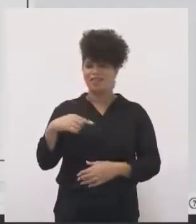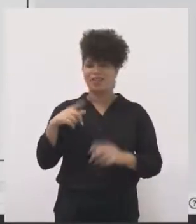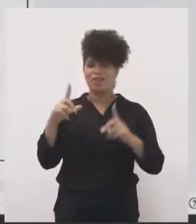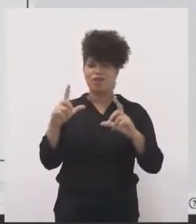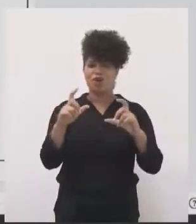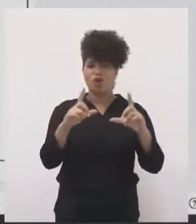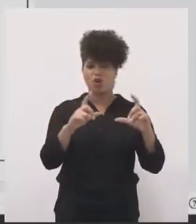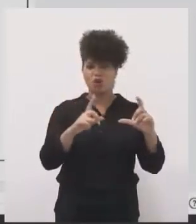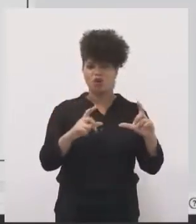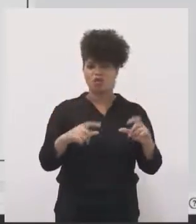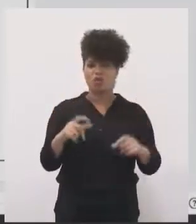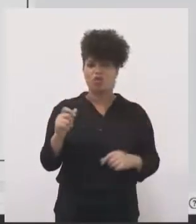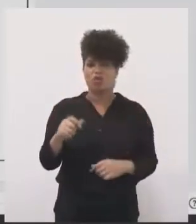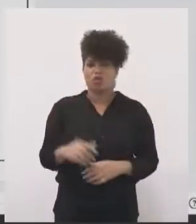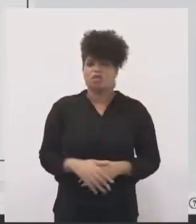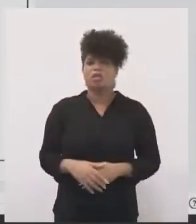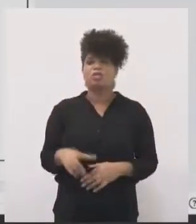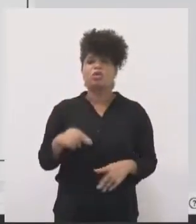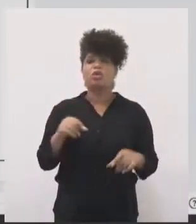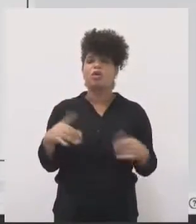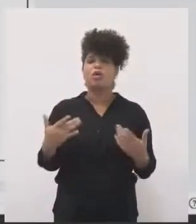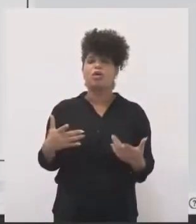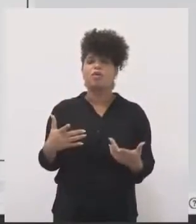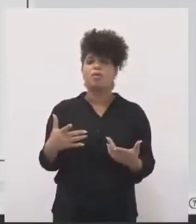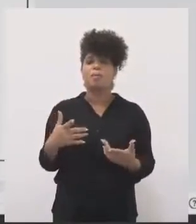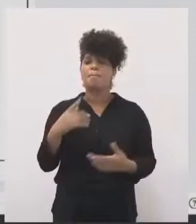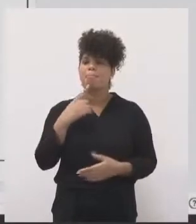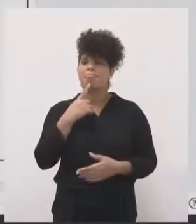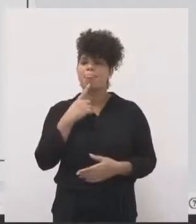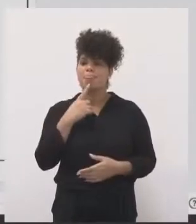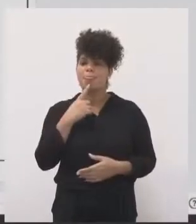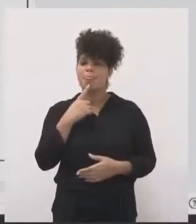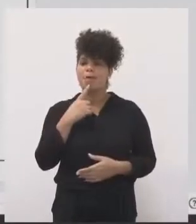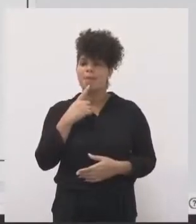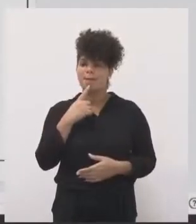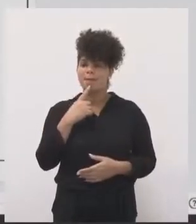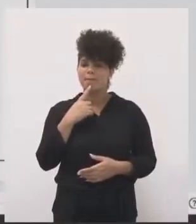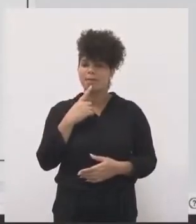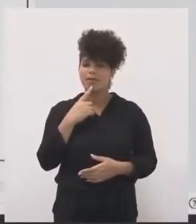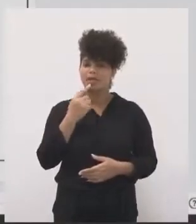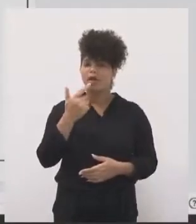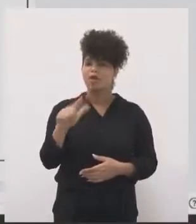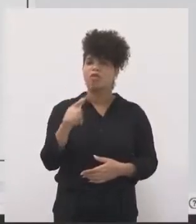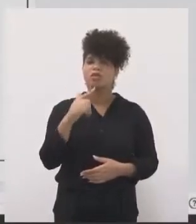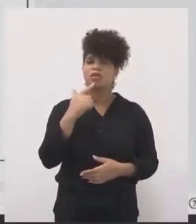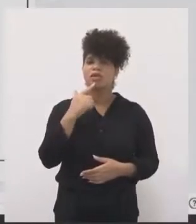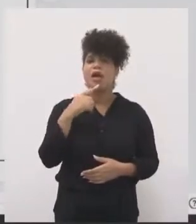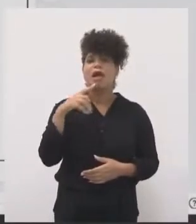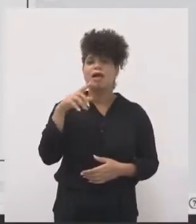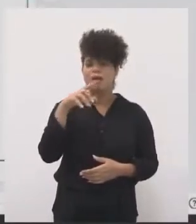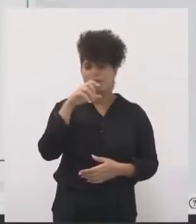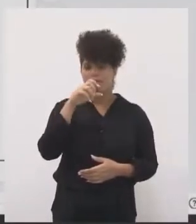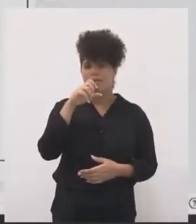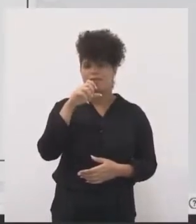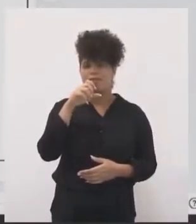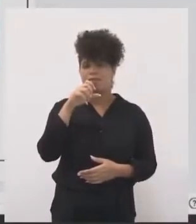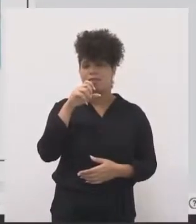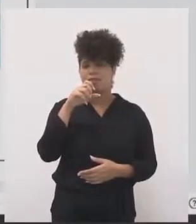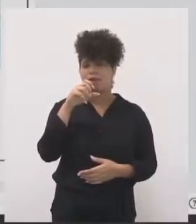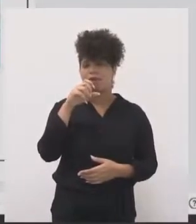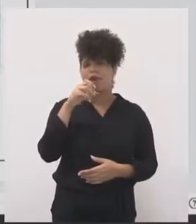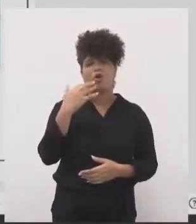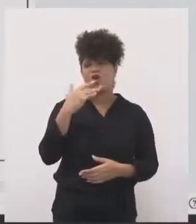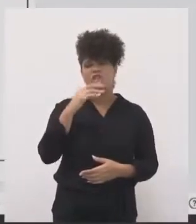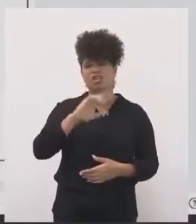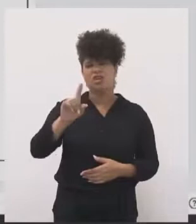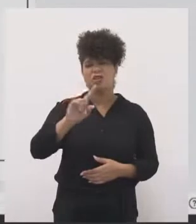né? Aqui eu posso filtrar por figuras, de repente procurar uma que não seja colorida, que seja preta e branca, se eu estiver